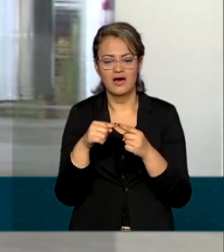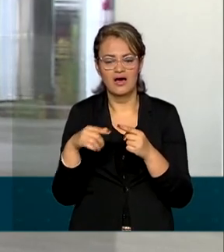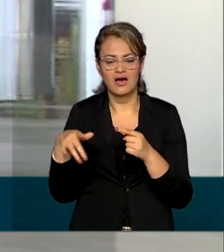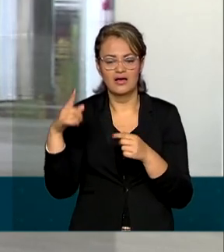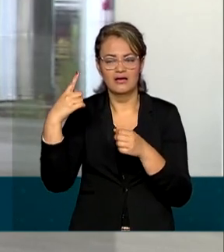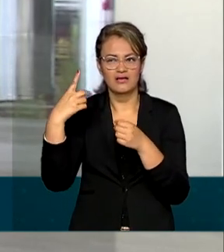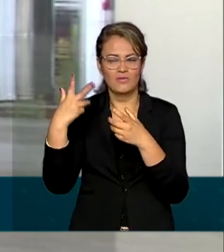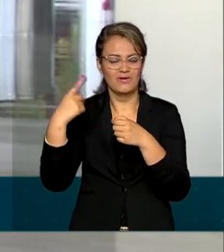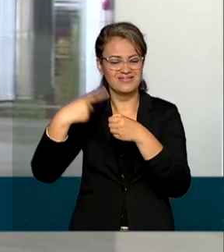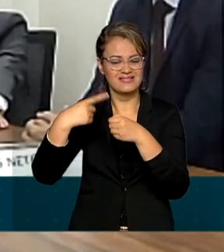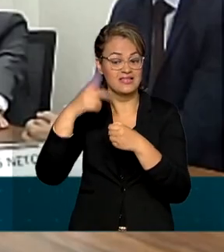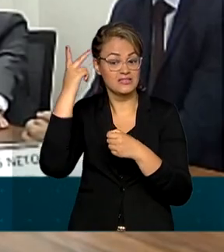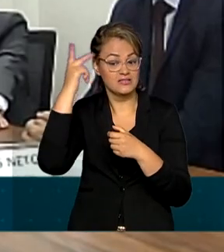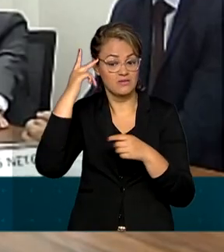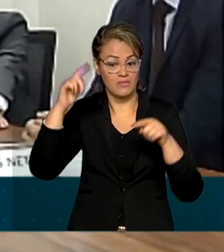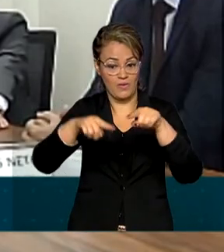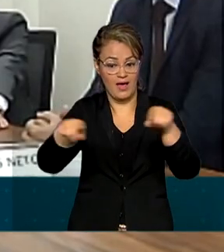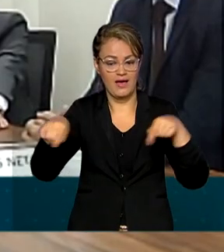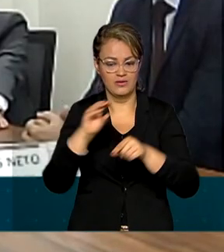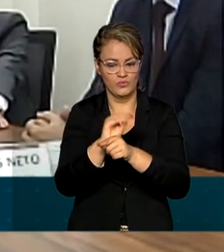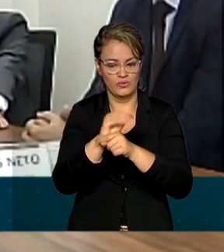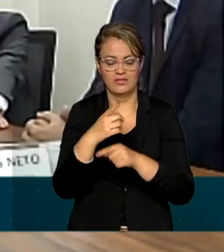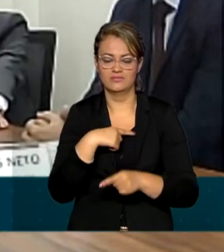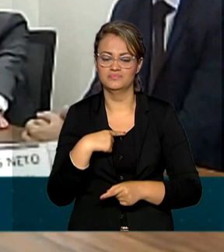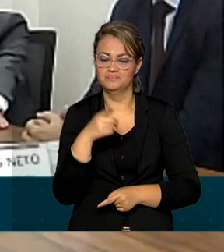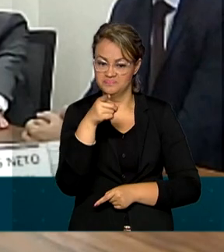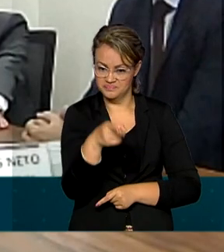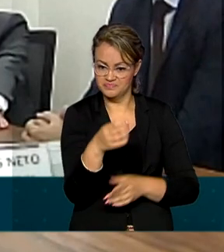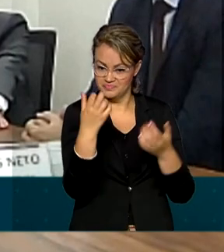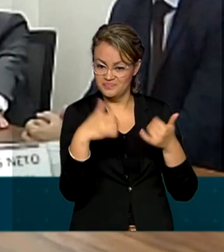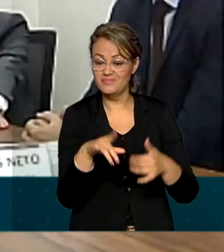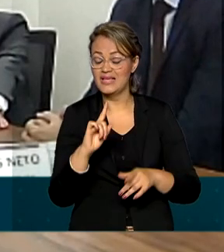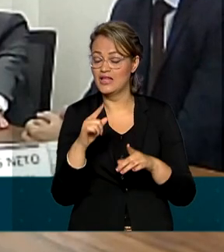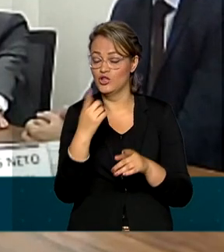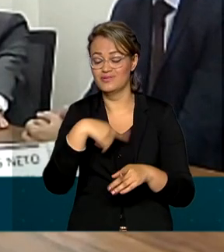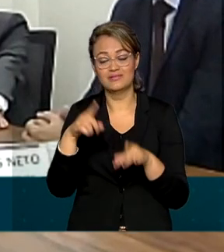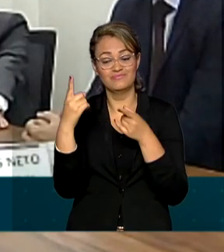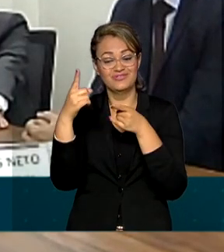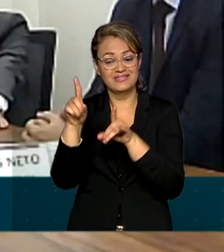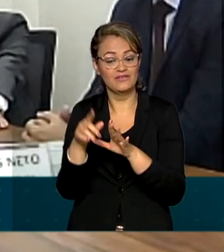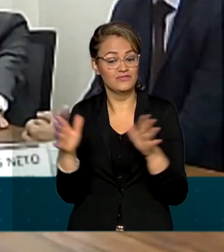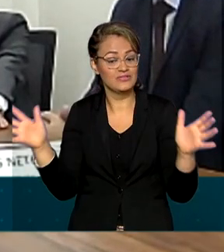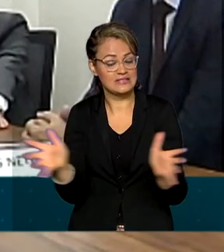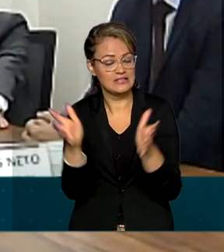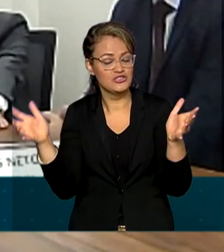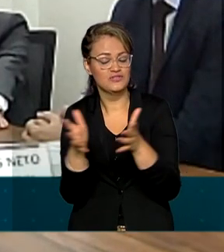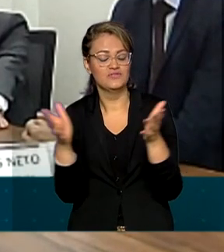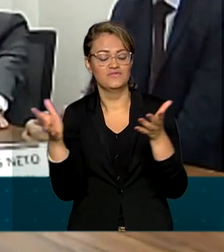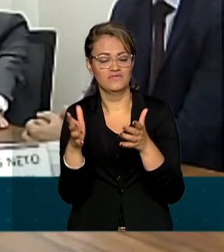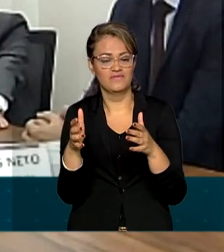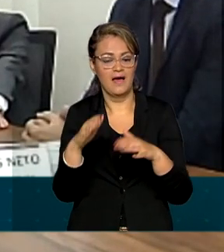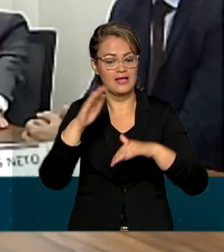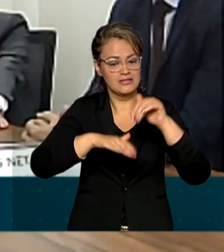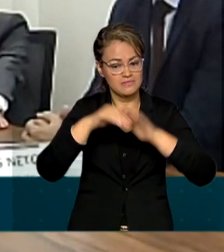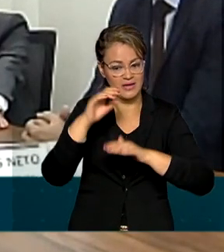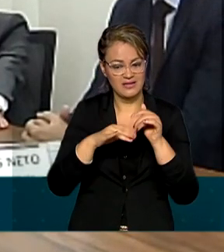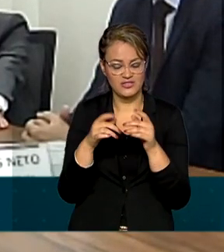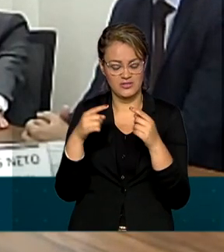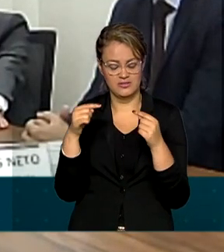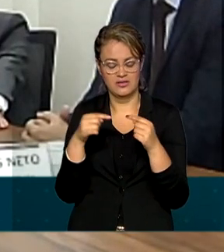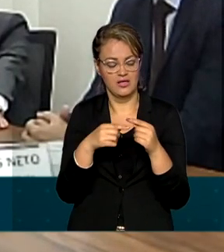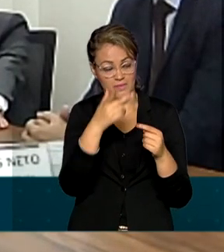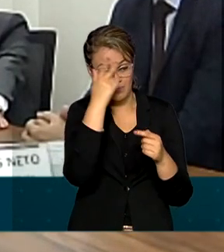área da cidade de São Paulo. Temos o desafio de disseminar as práticas produtivas do ABC+, aos